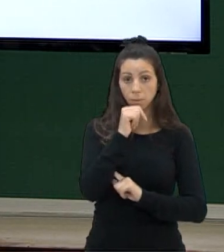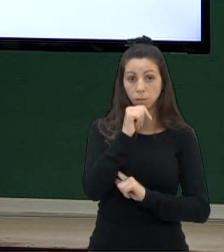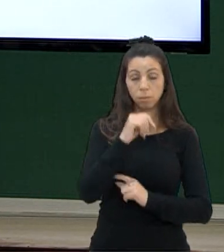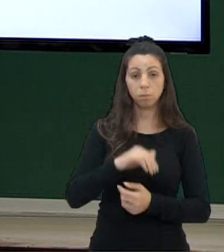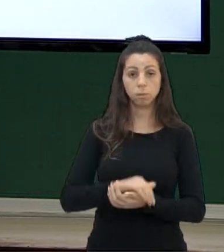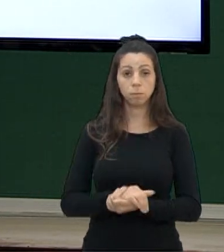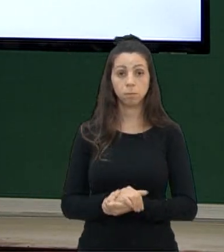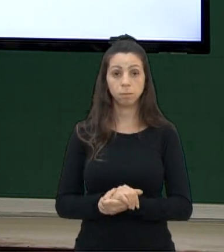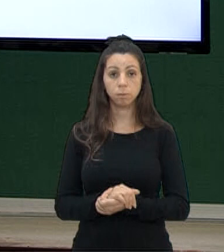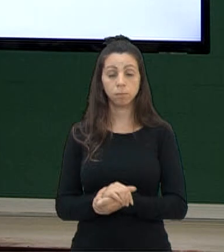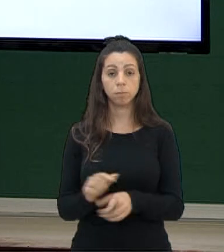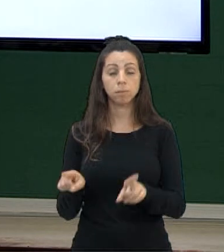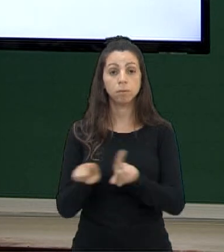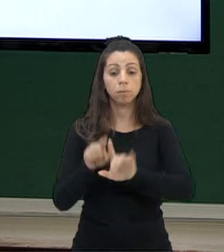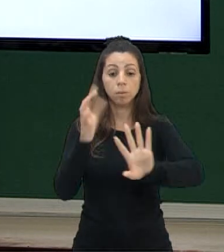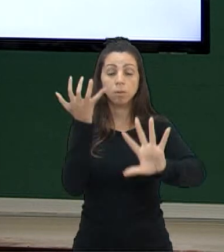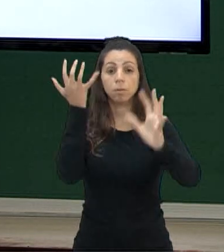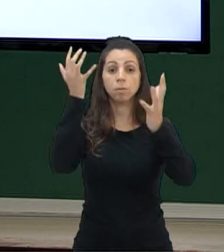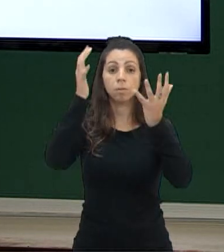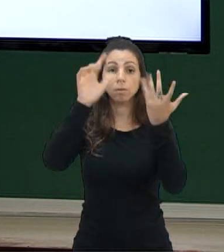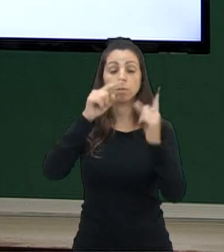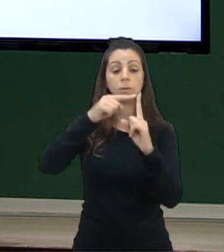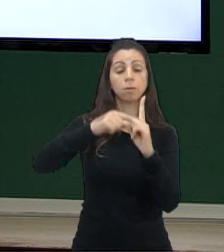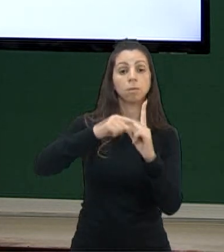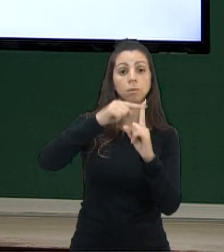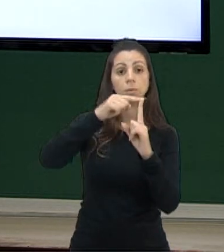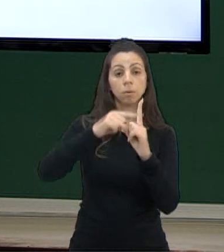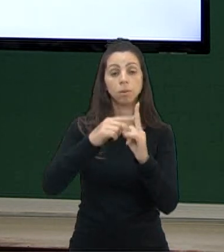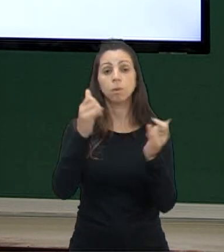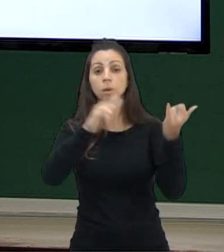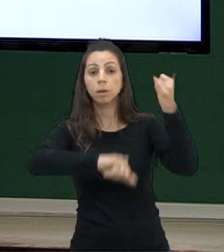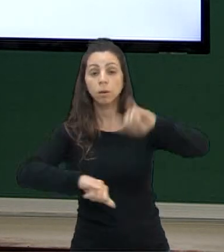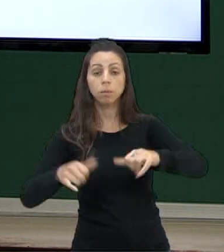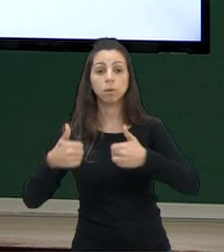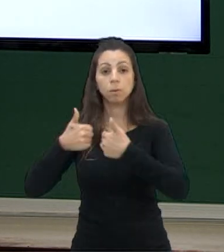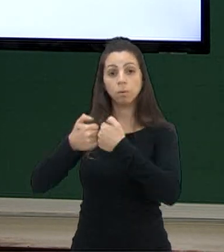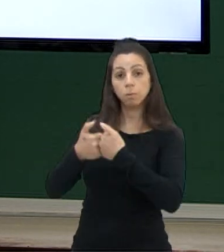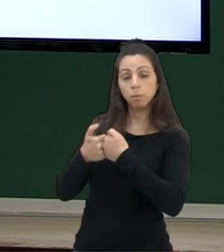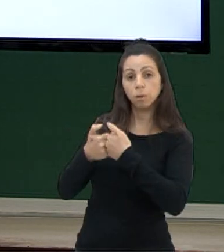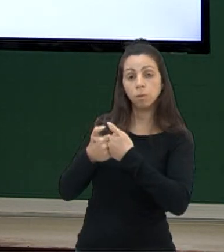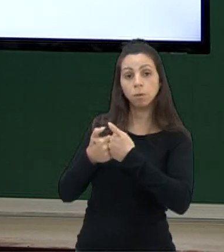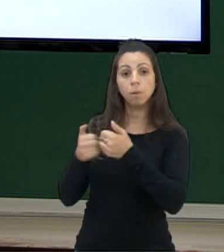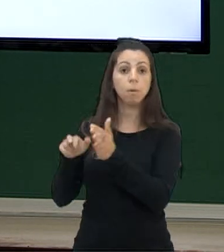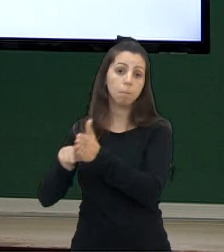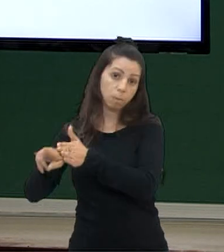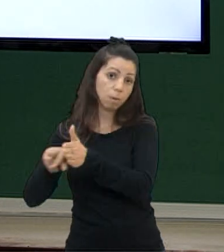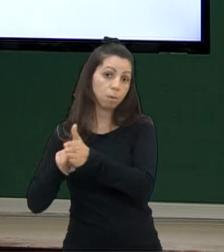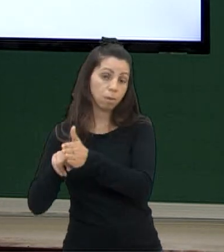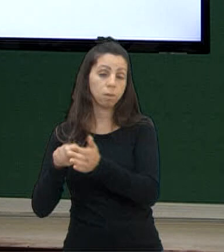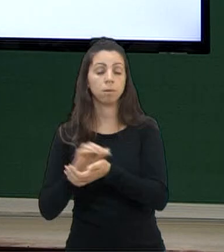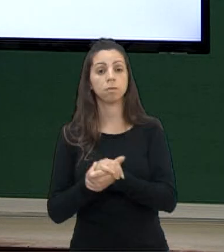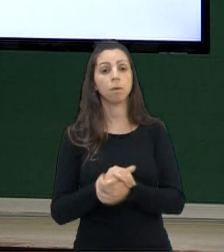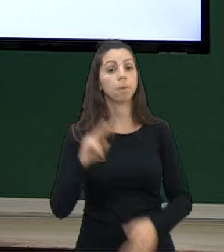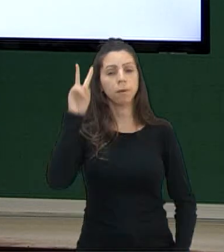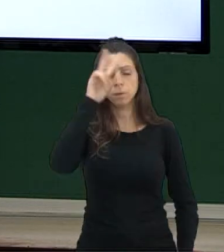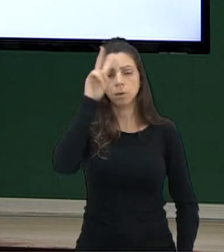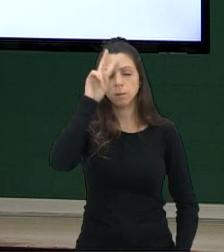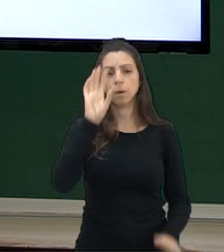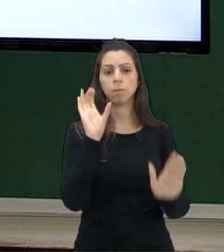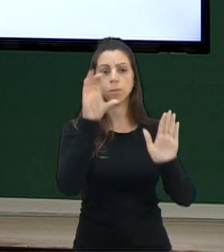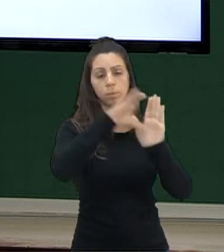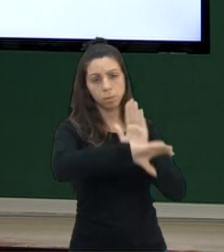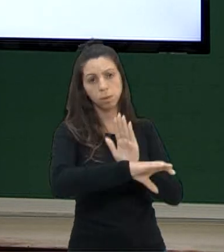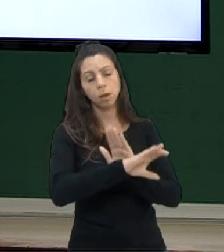temos inclusive o intemperismo, que pode ser físico, químico ou biológico. Então, só para você relembrar alguns conceitos que já